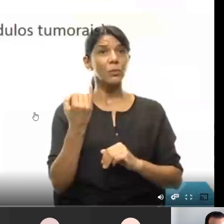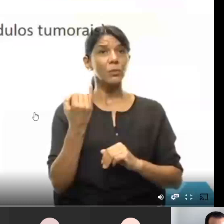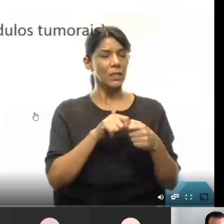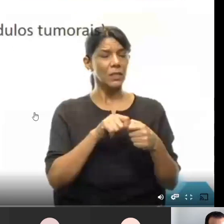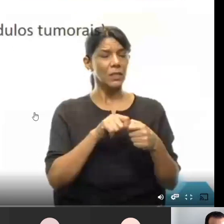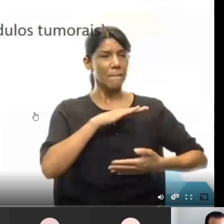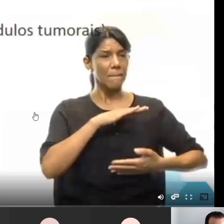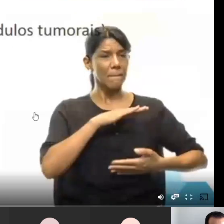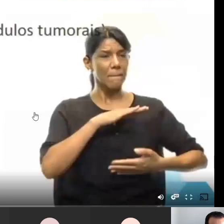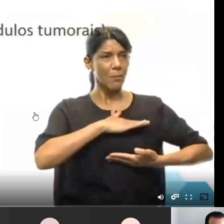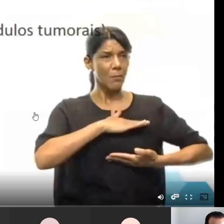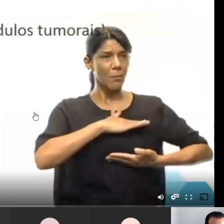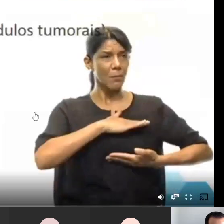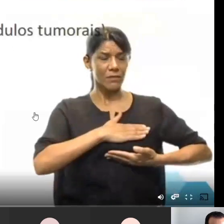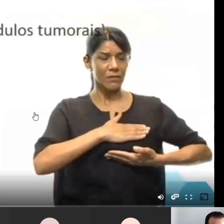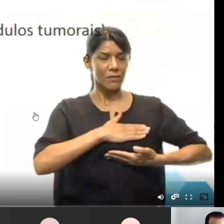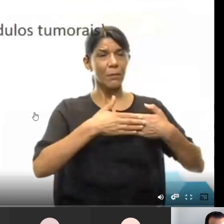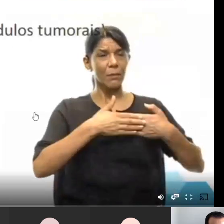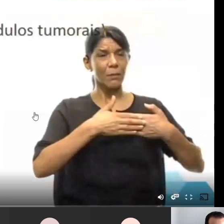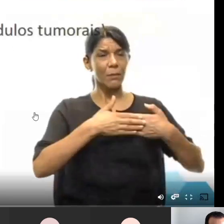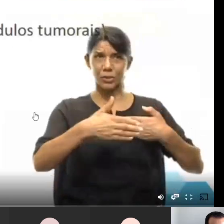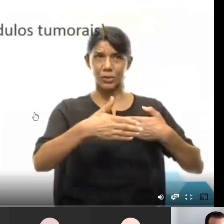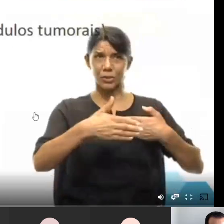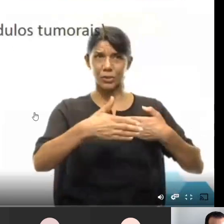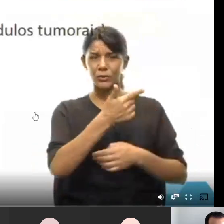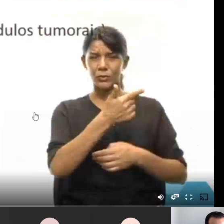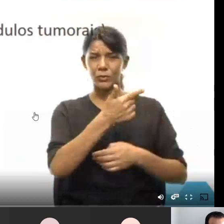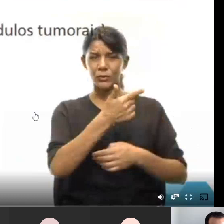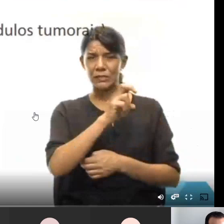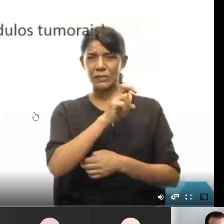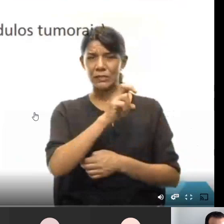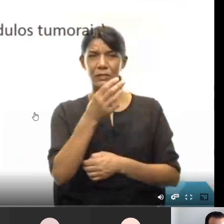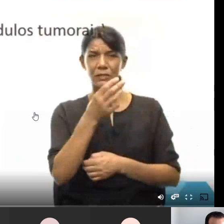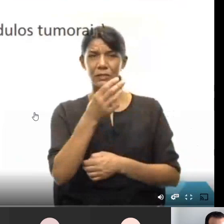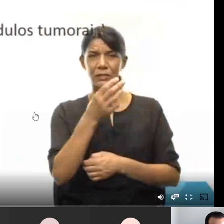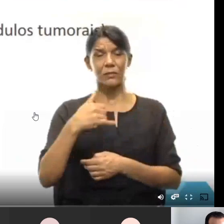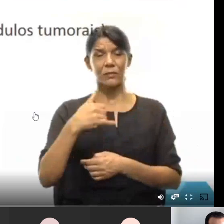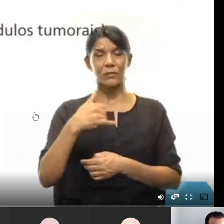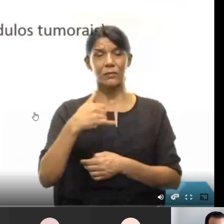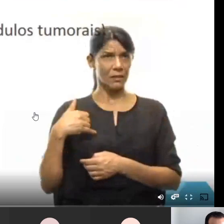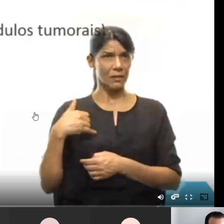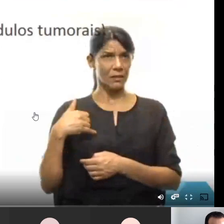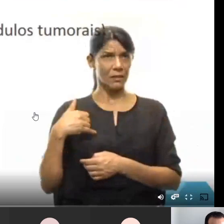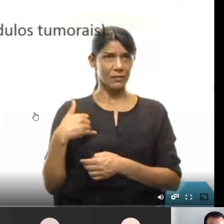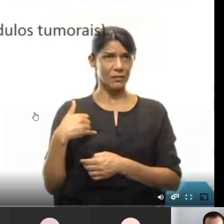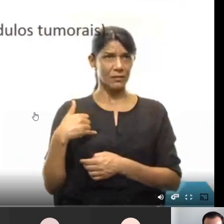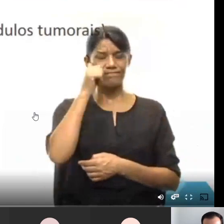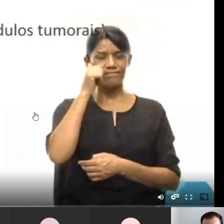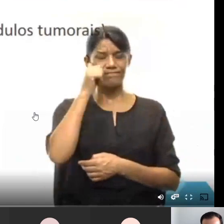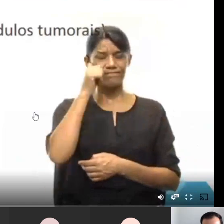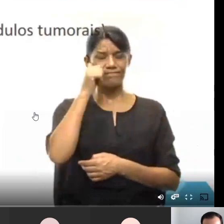mamografia a partir aí até mesmo dos 25, 35 anos nas